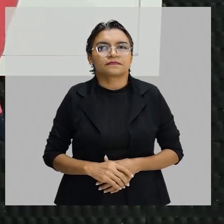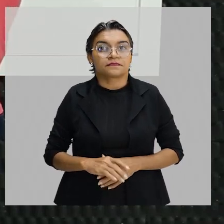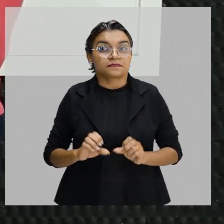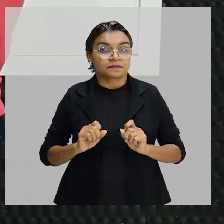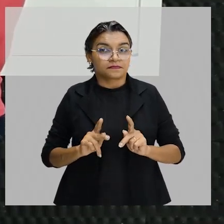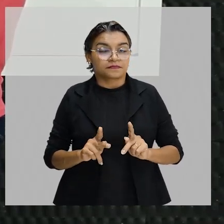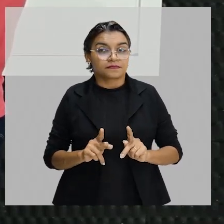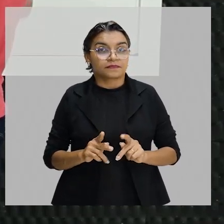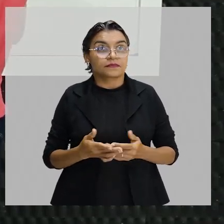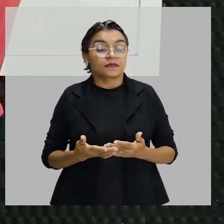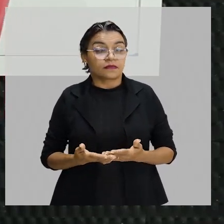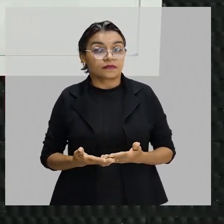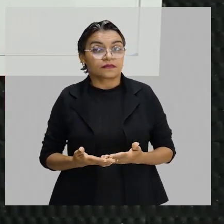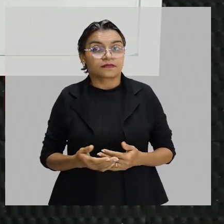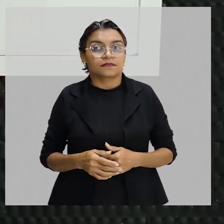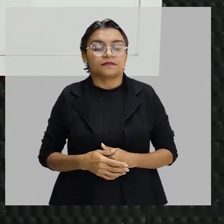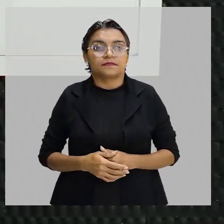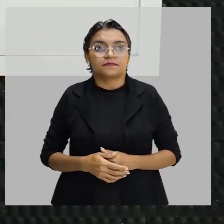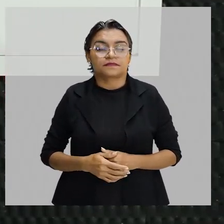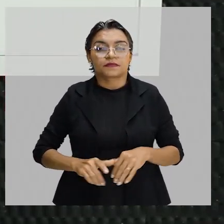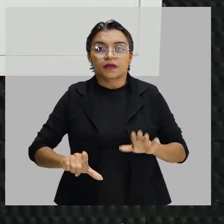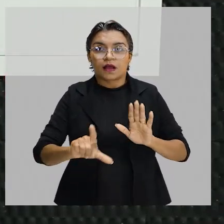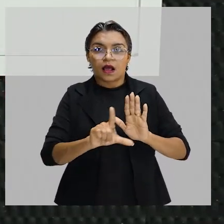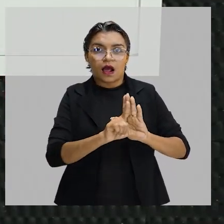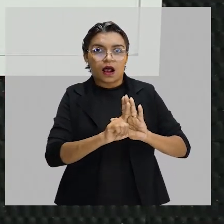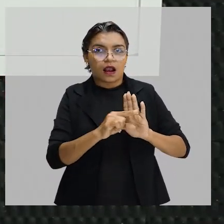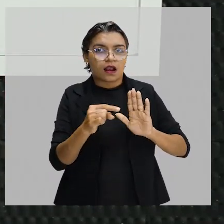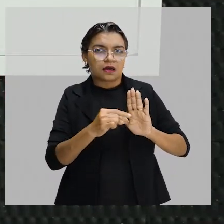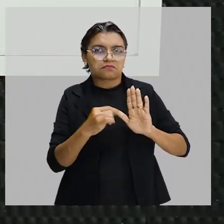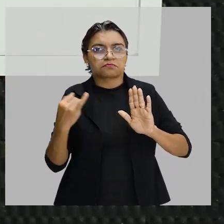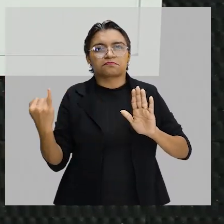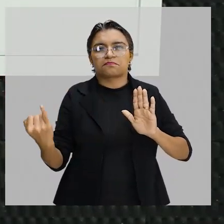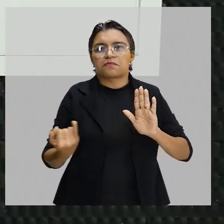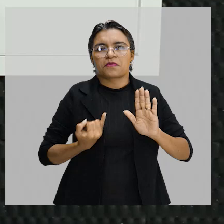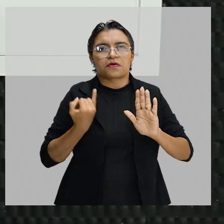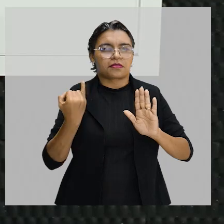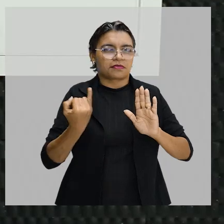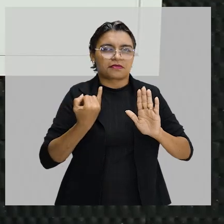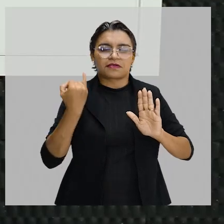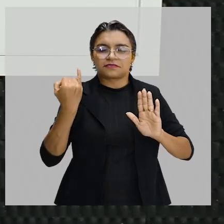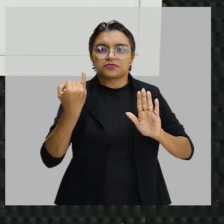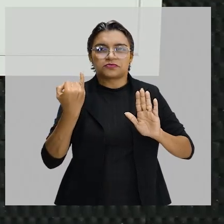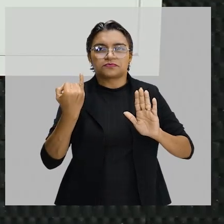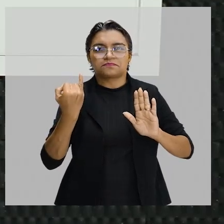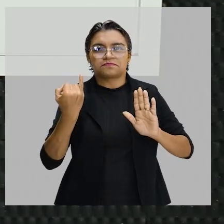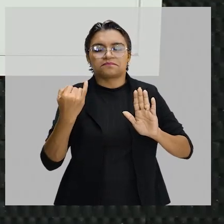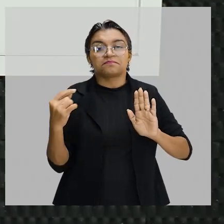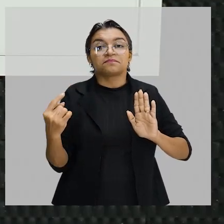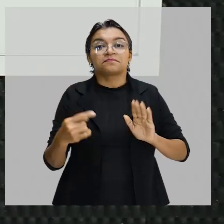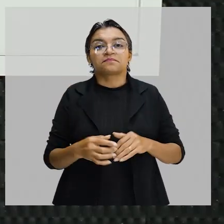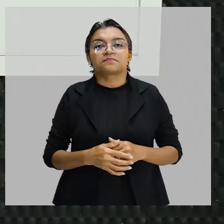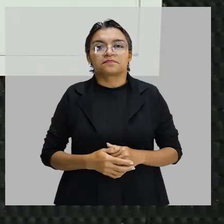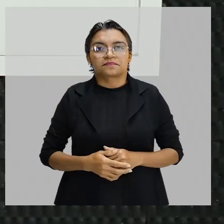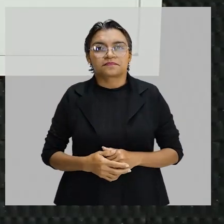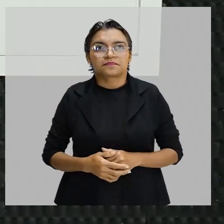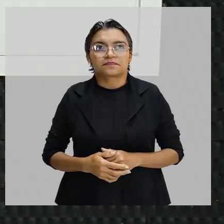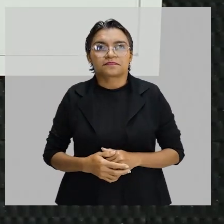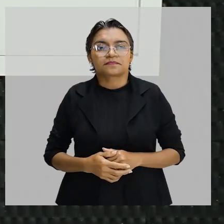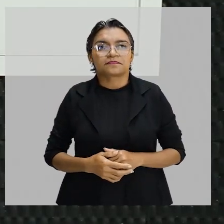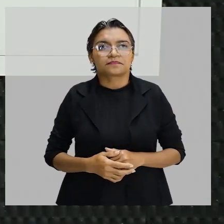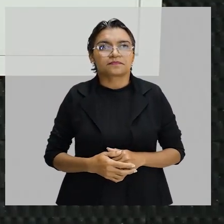Certo? A lei vai entrar como um elemento fundamental. A lei ela vai ser necessariamente